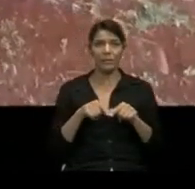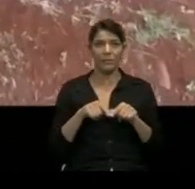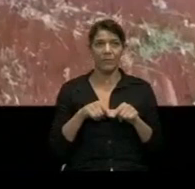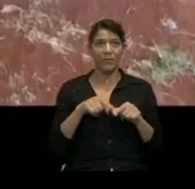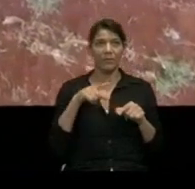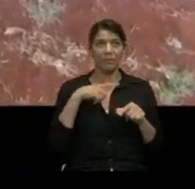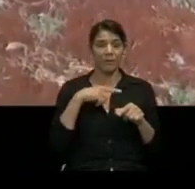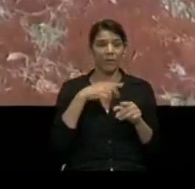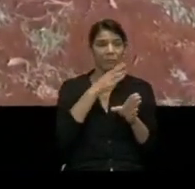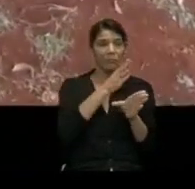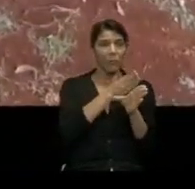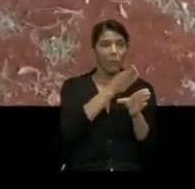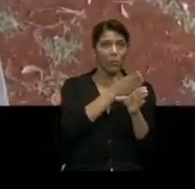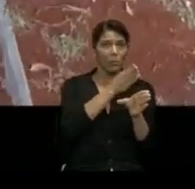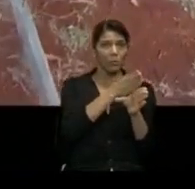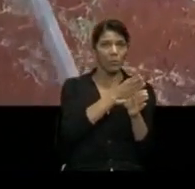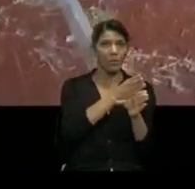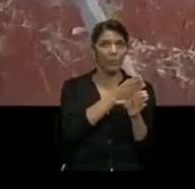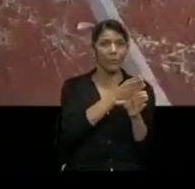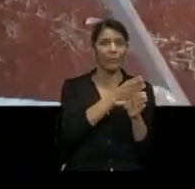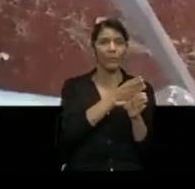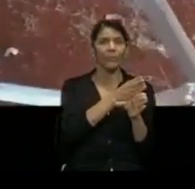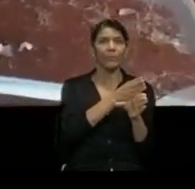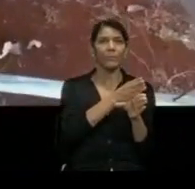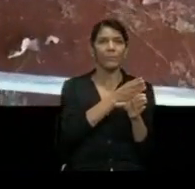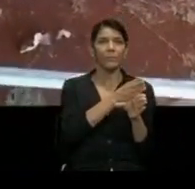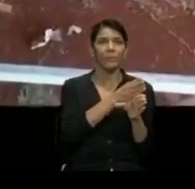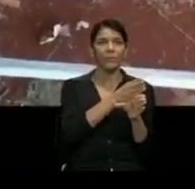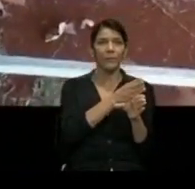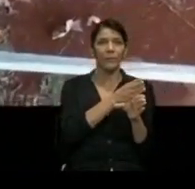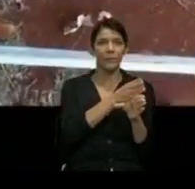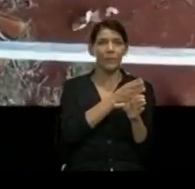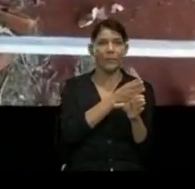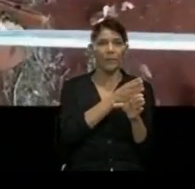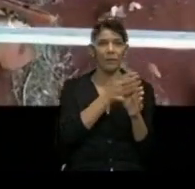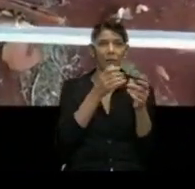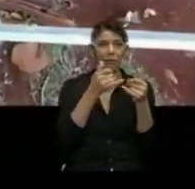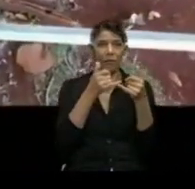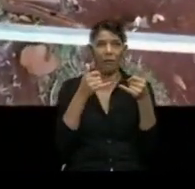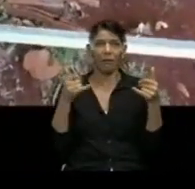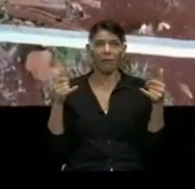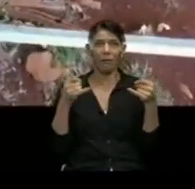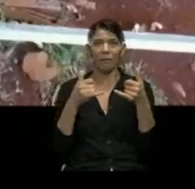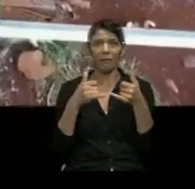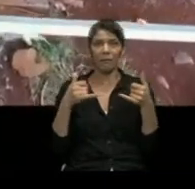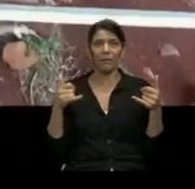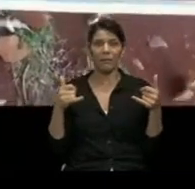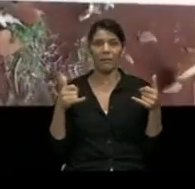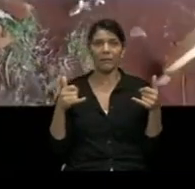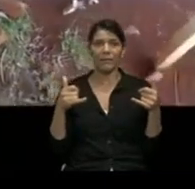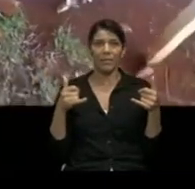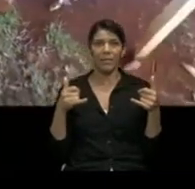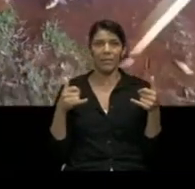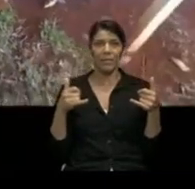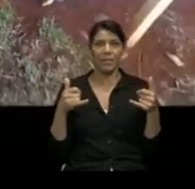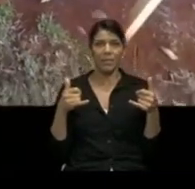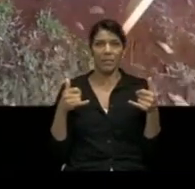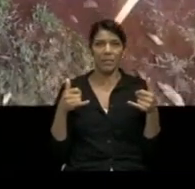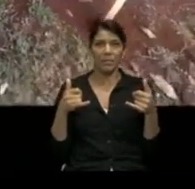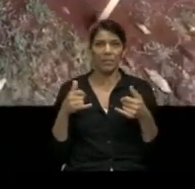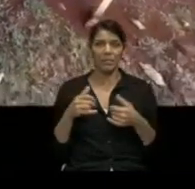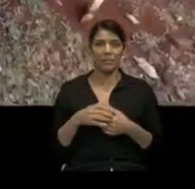alvenaria, tá? As linhas, no caso,